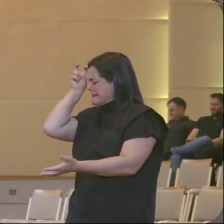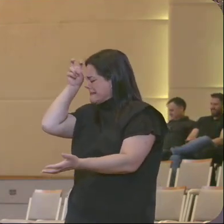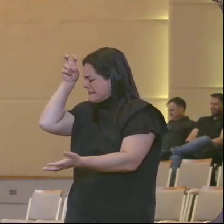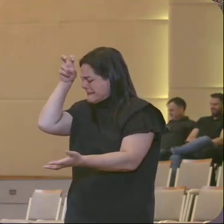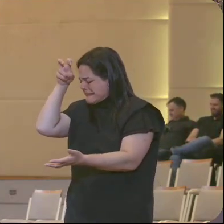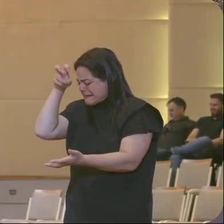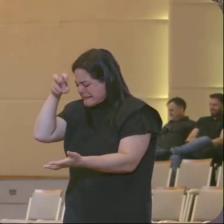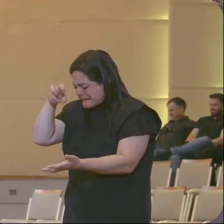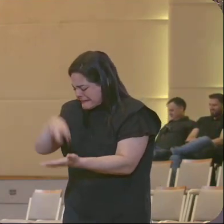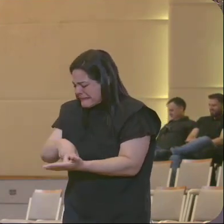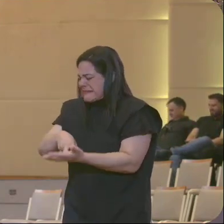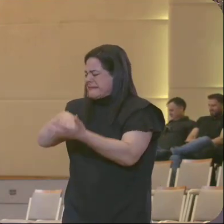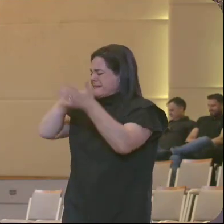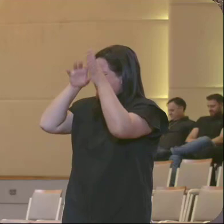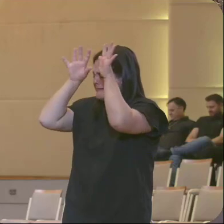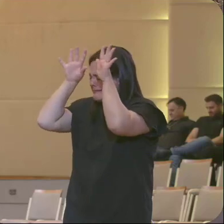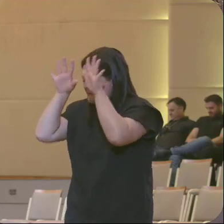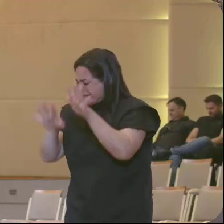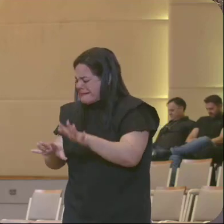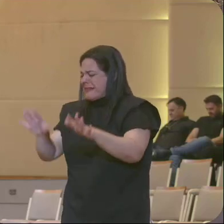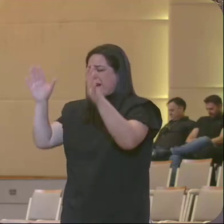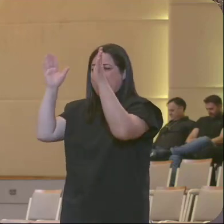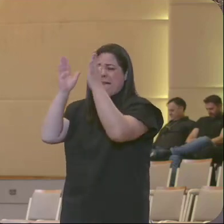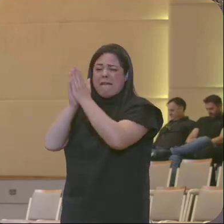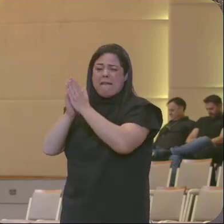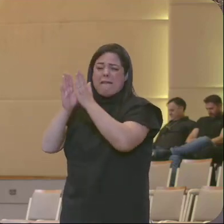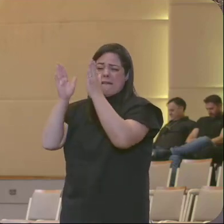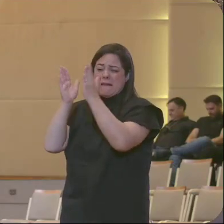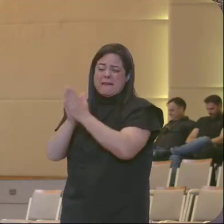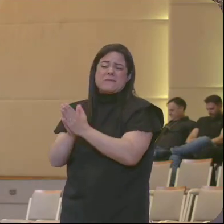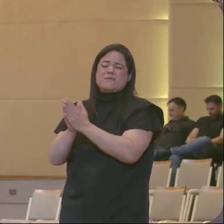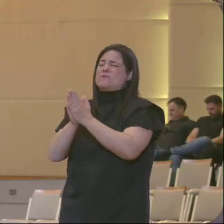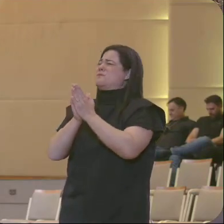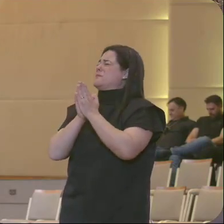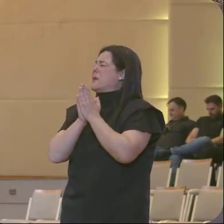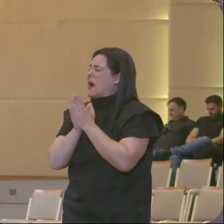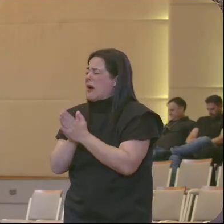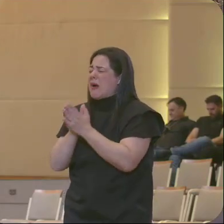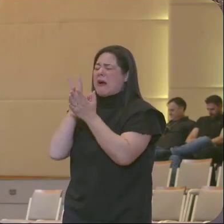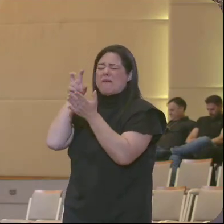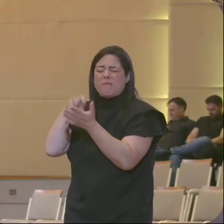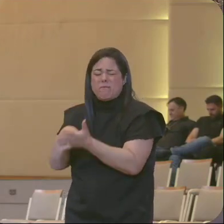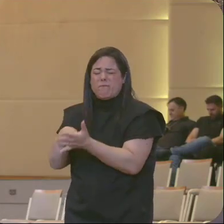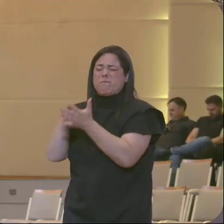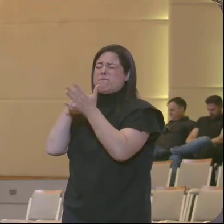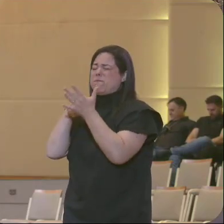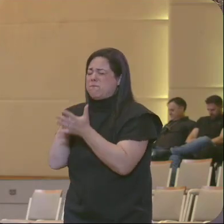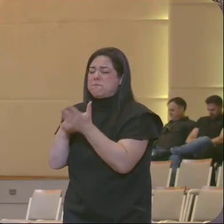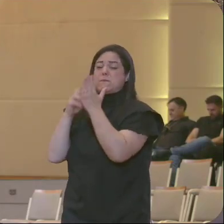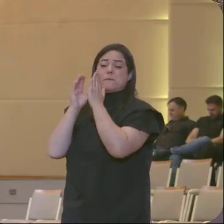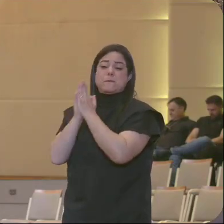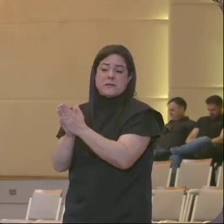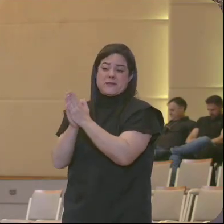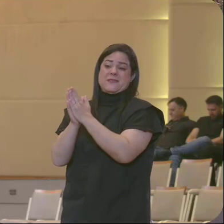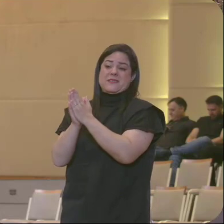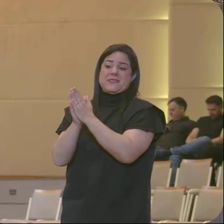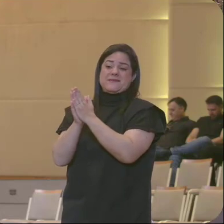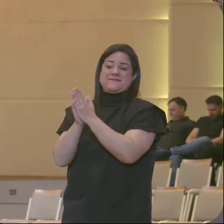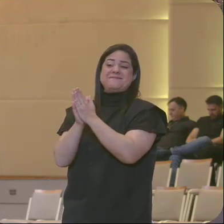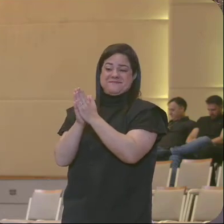dos problemas enfrentados. Quando você quase desenha para Deus tudo aquilo que você está enfrentando agora. E por último,